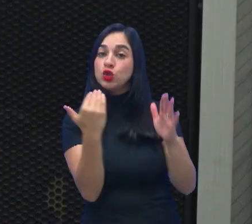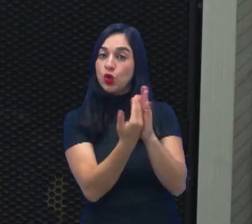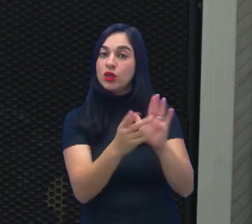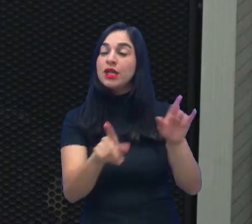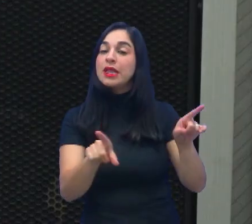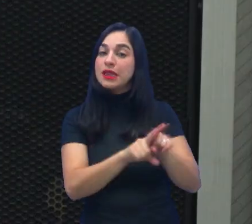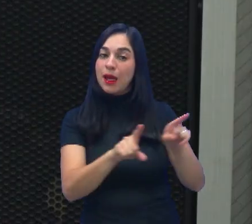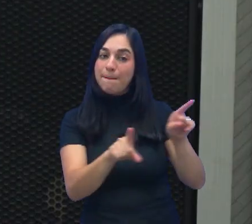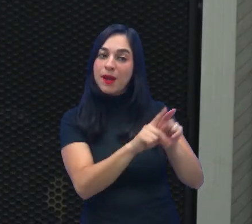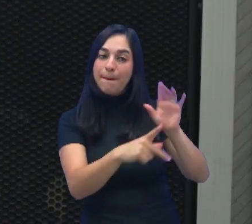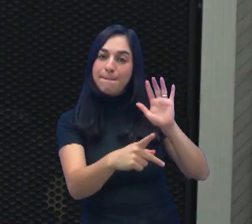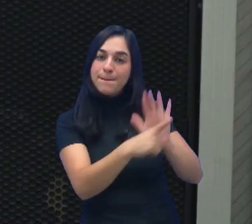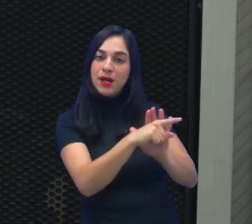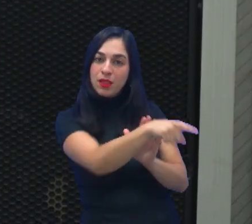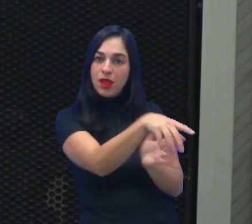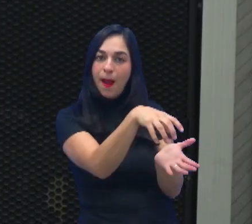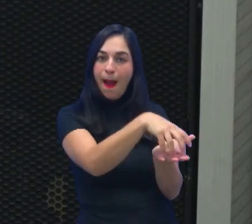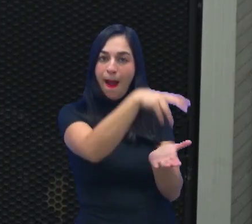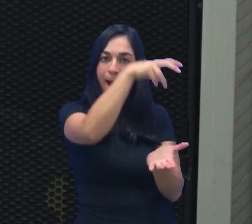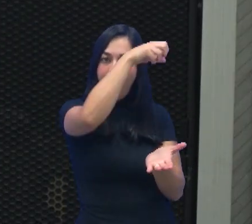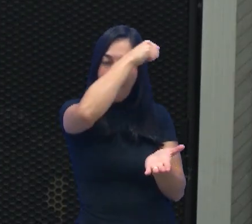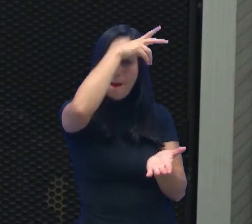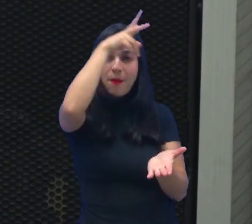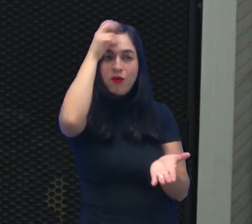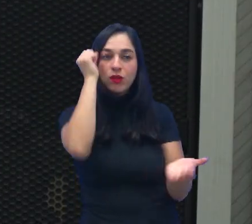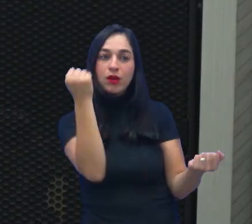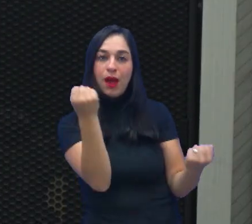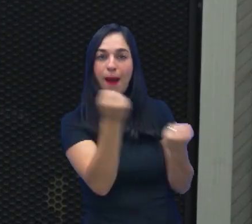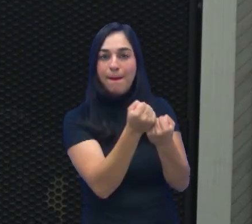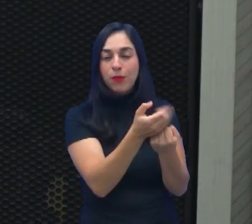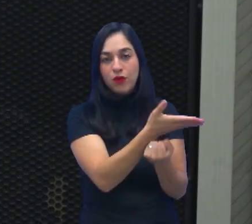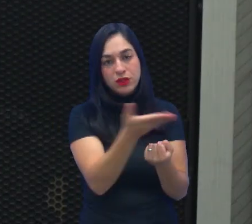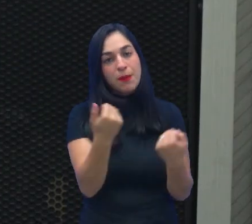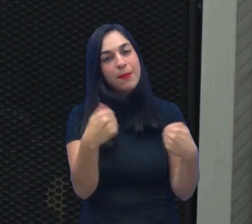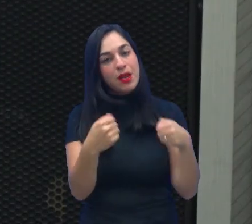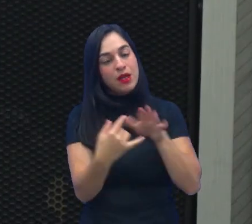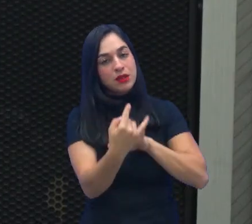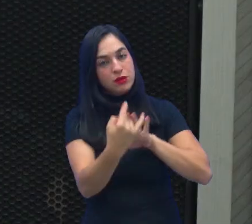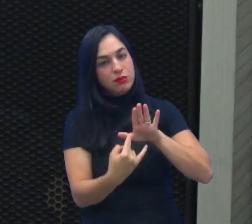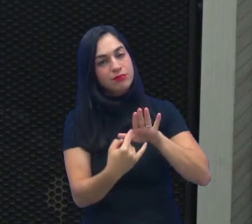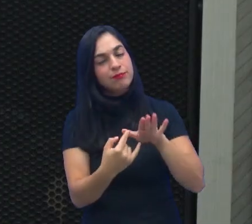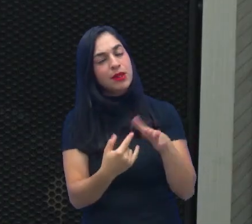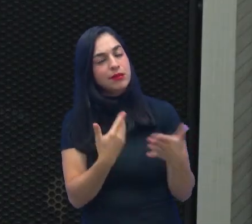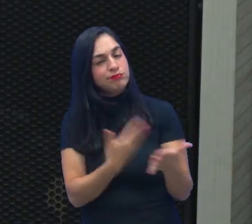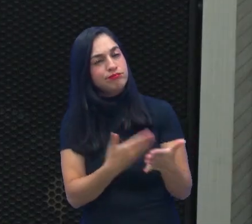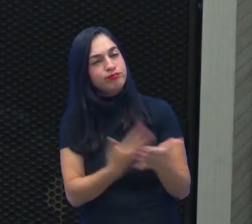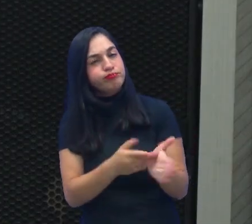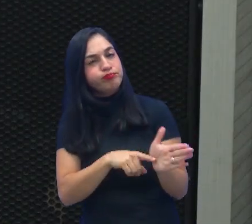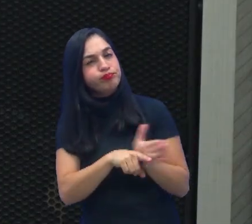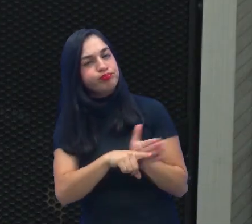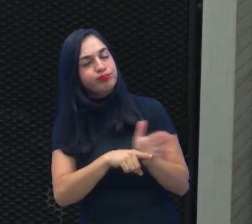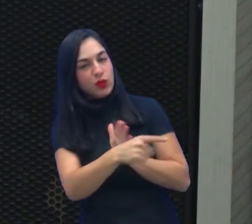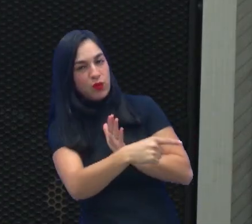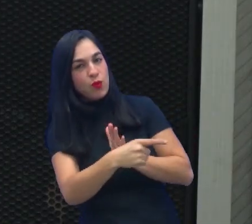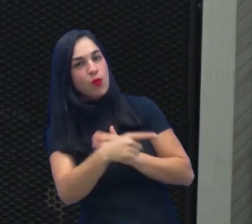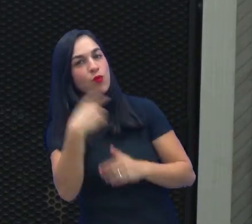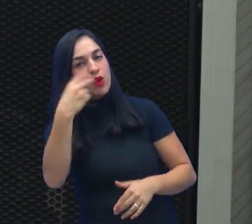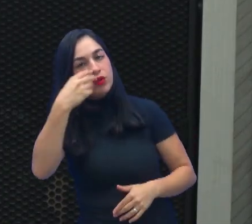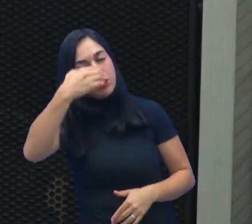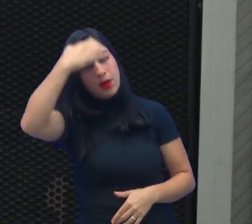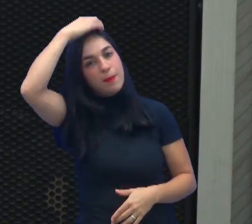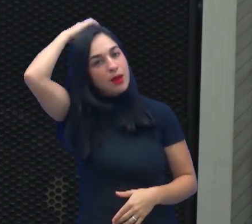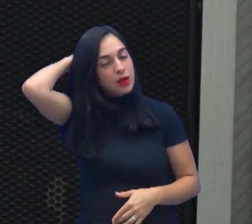governo, estude essa questão levantada pelo vereador Abranches, que foi